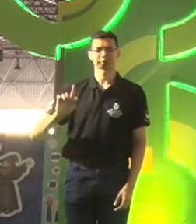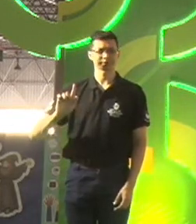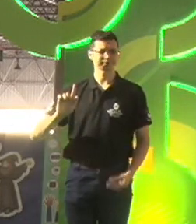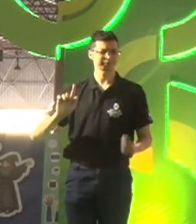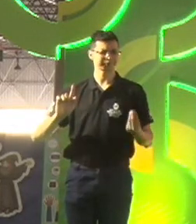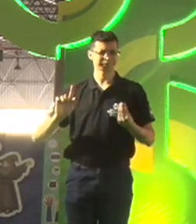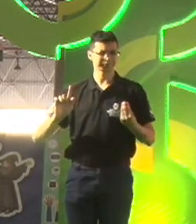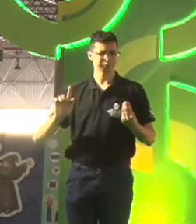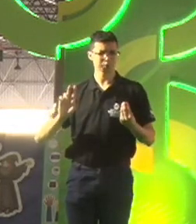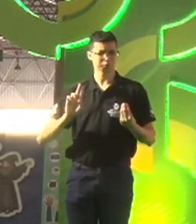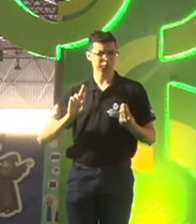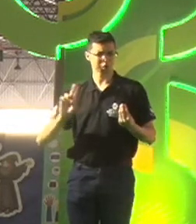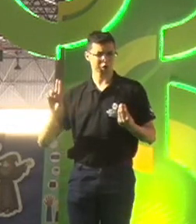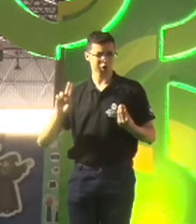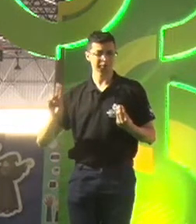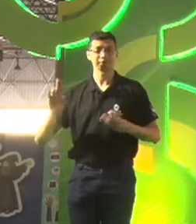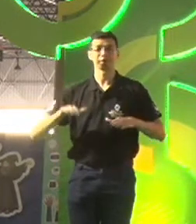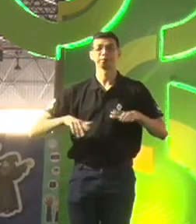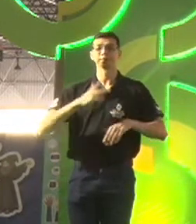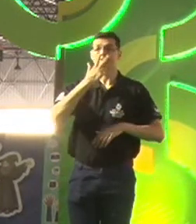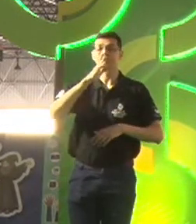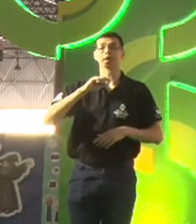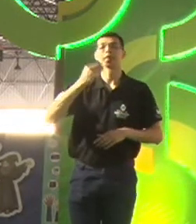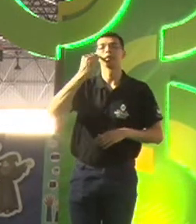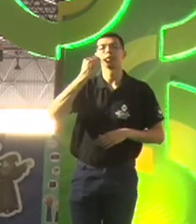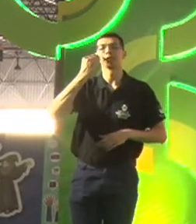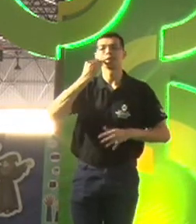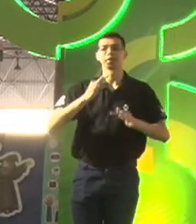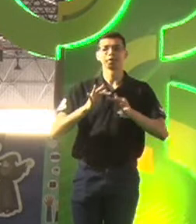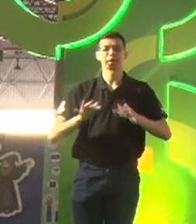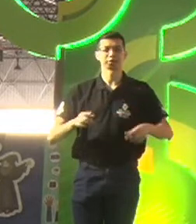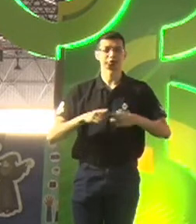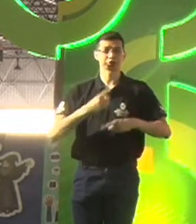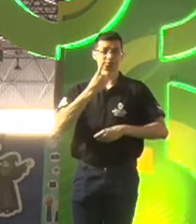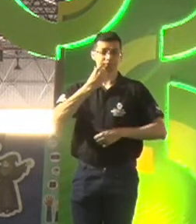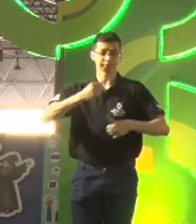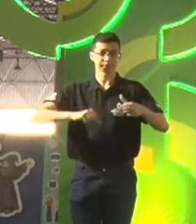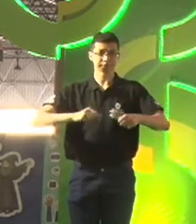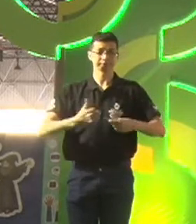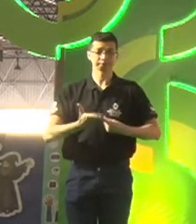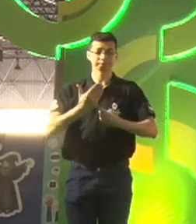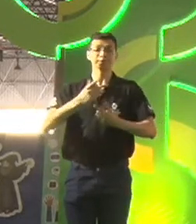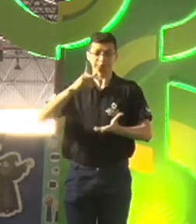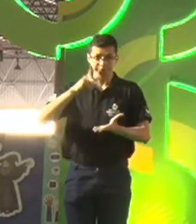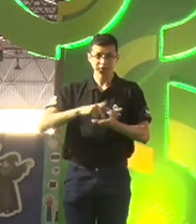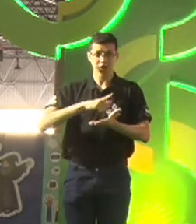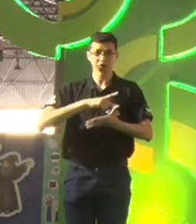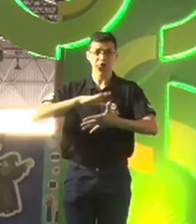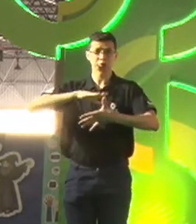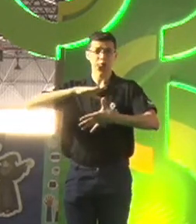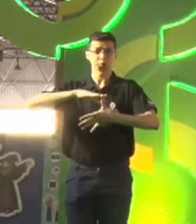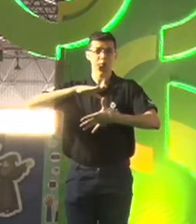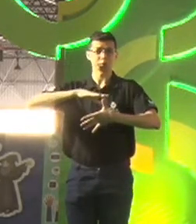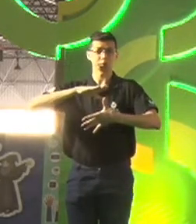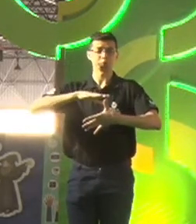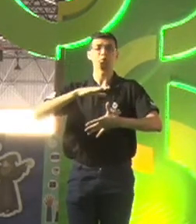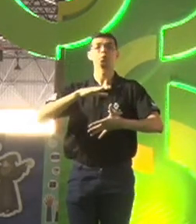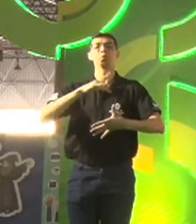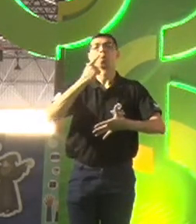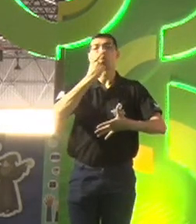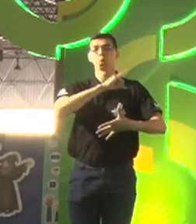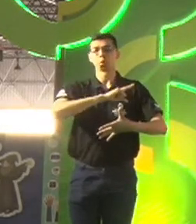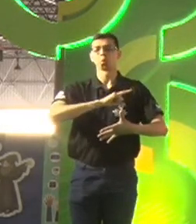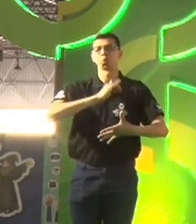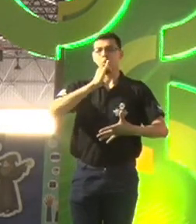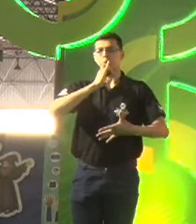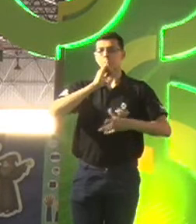muitas vezes de forma simplória como um teste para avaliar se a tecnologia tá tão avançada que ela consegue passar o teu mesmo